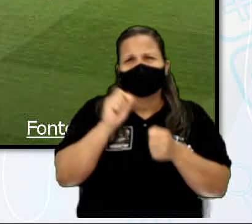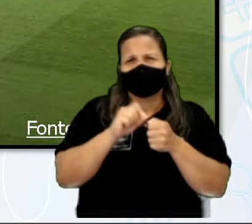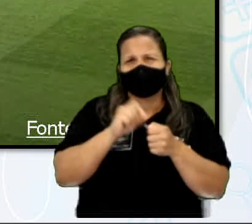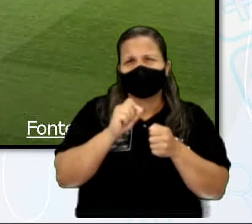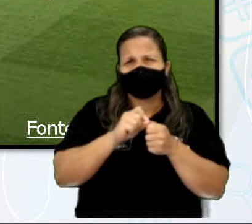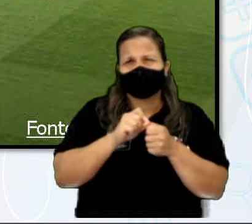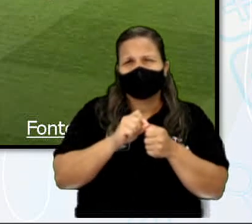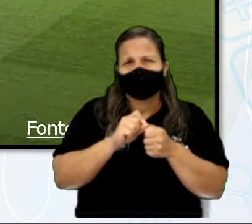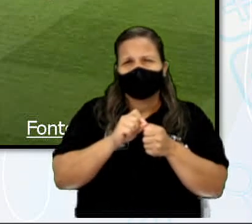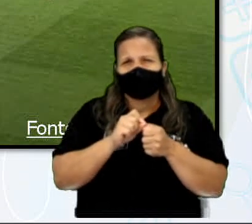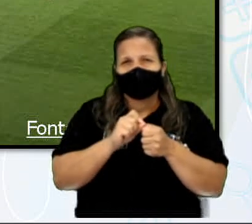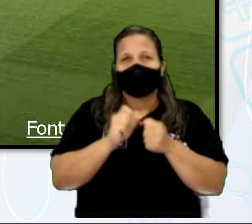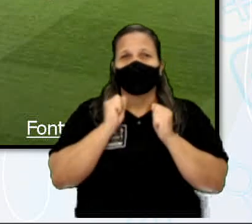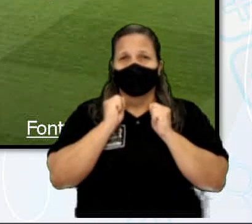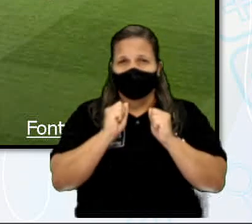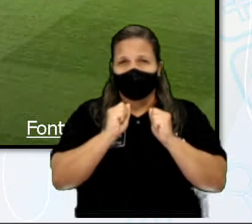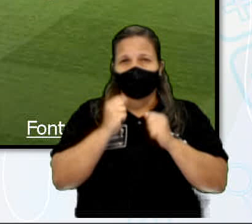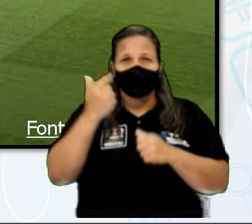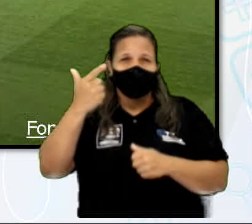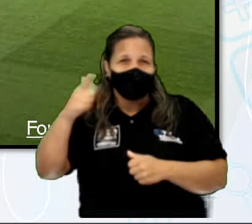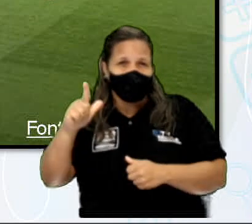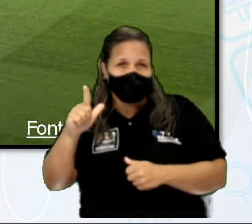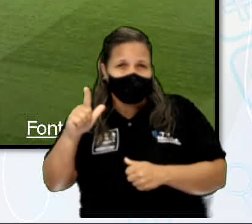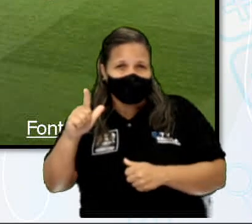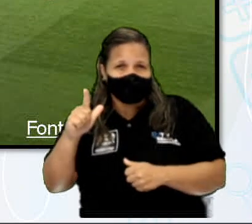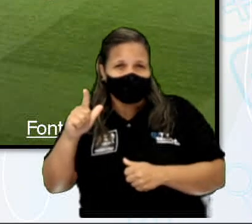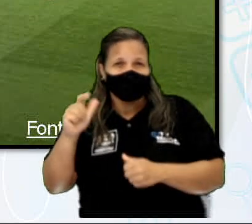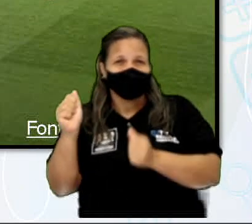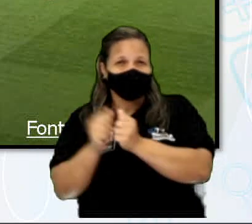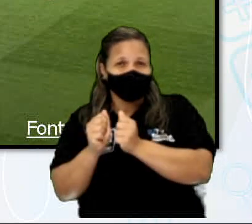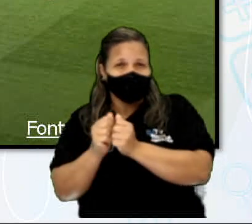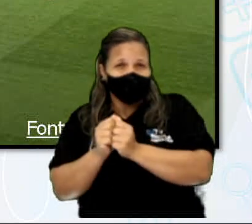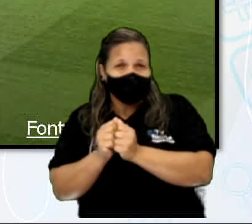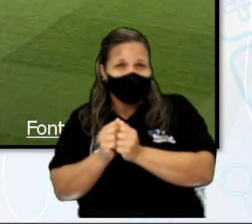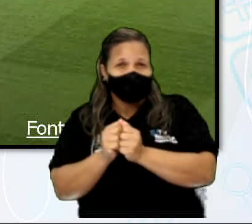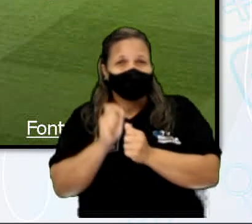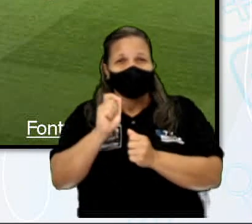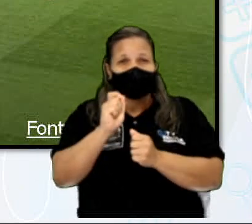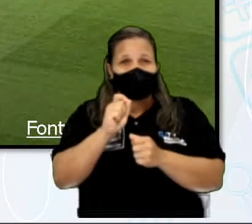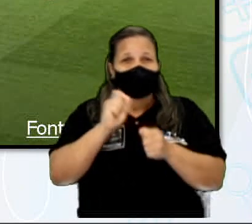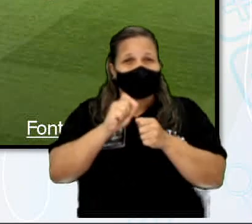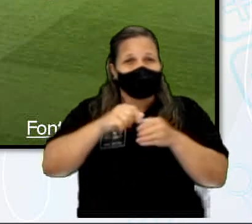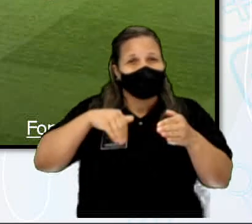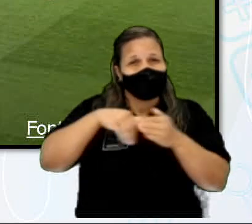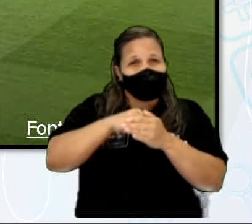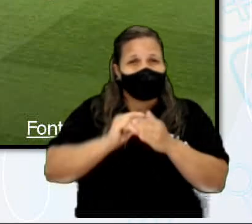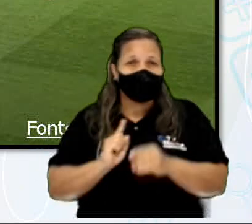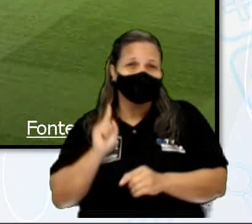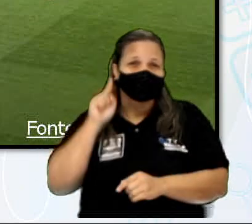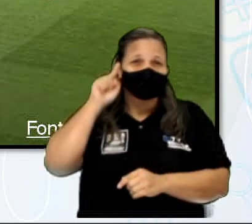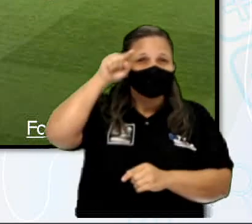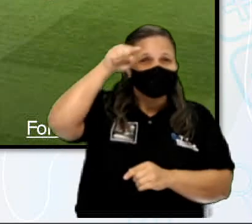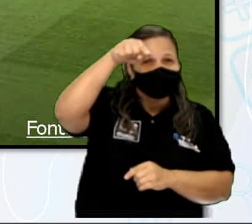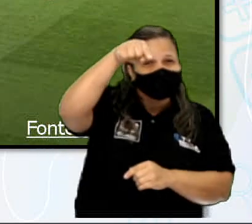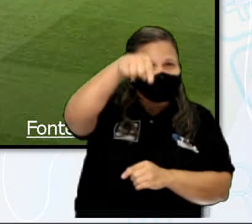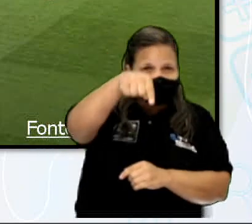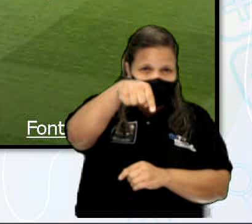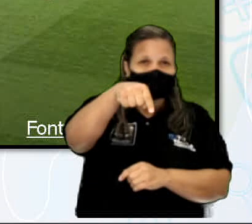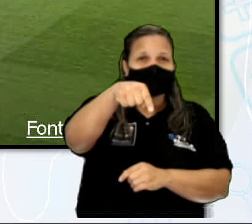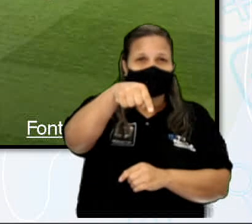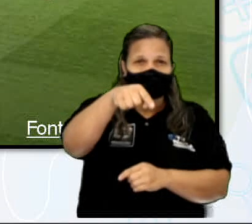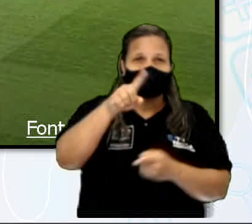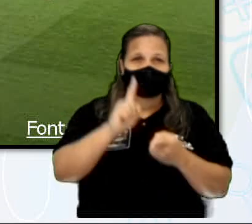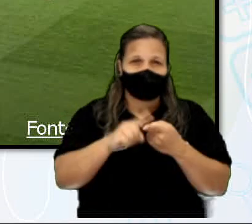pode passar essa bola para outro atleta que vem se aproximando dela, ela pode fazer um cruzamento para dentro da área, ela pode conduzir ela